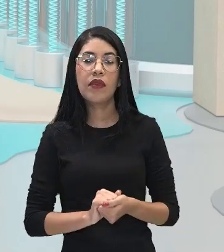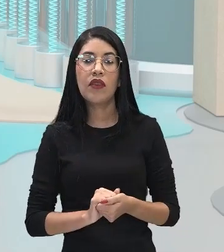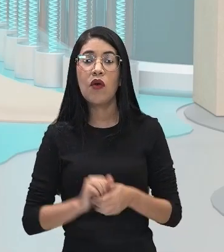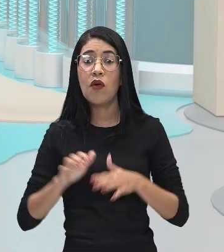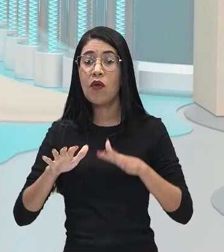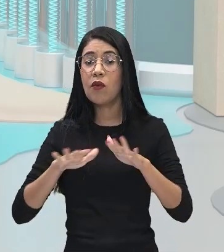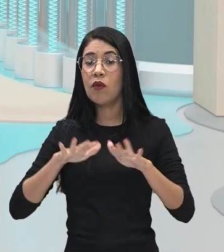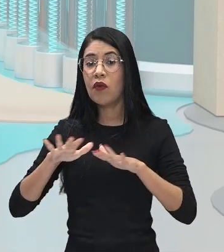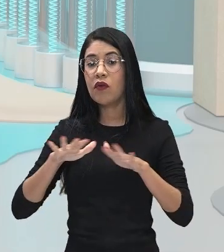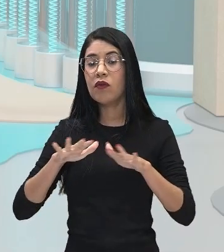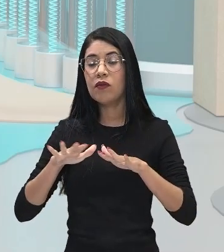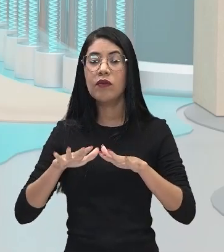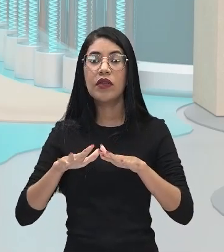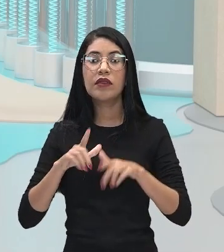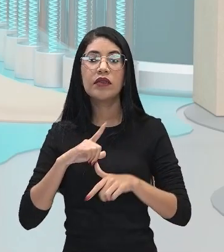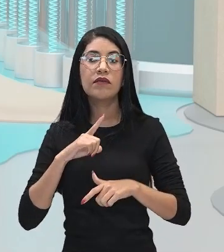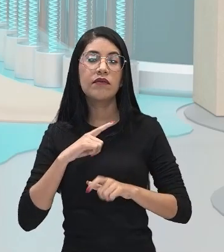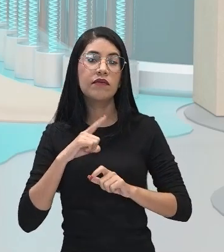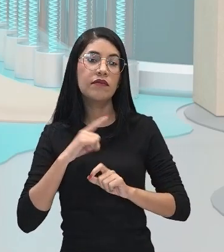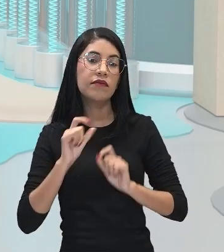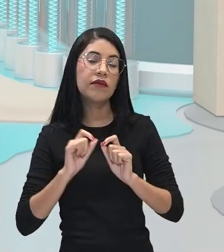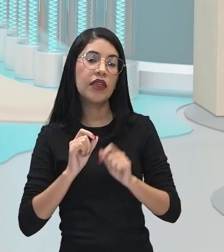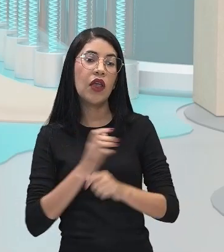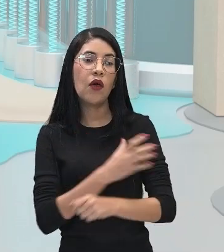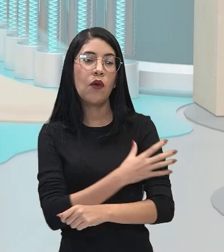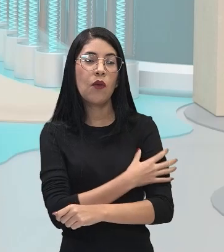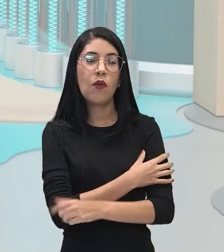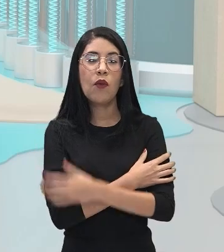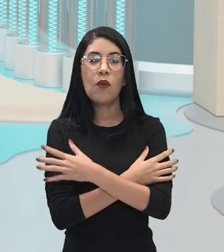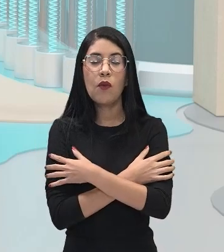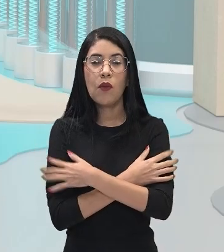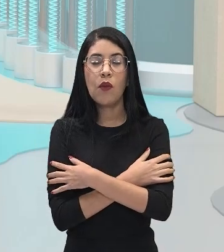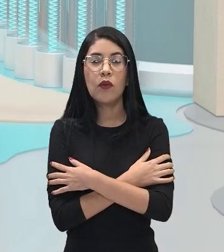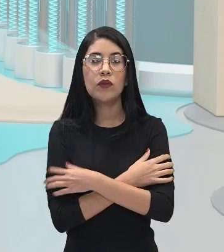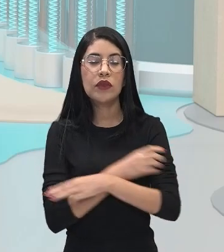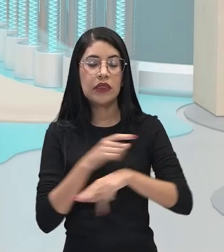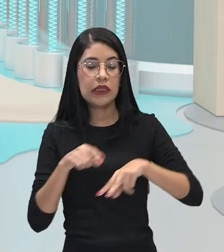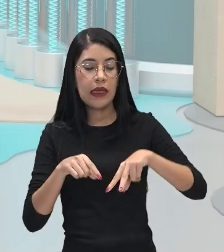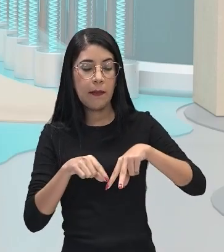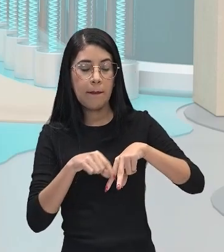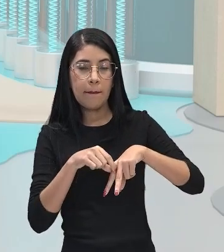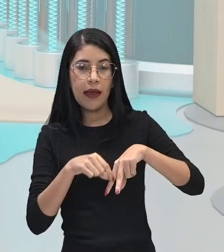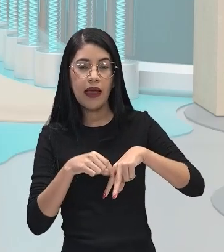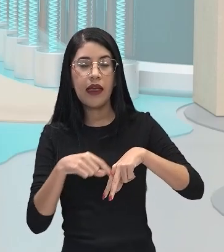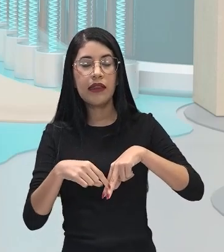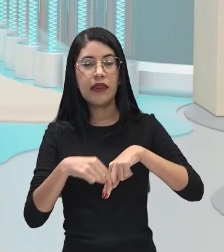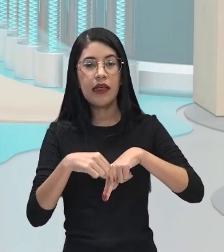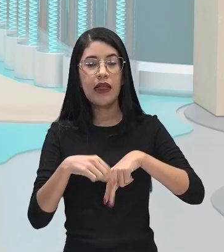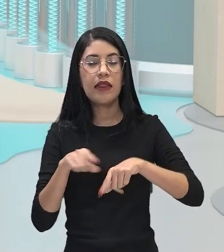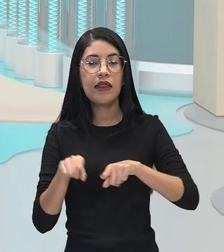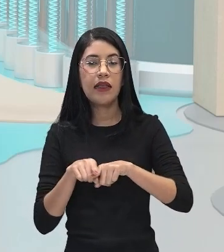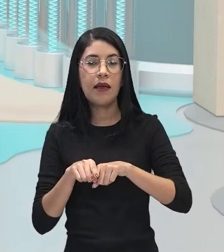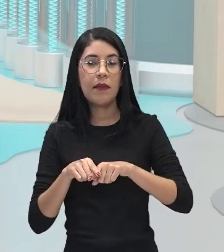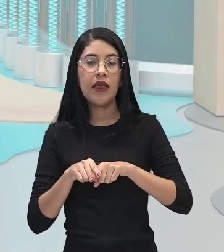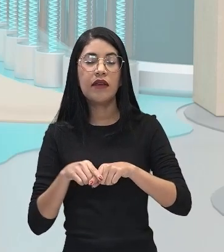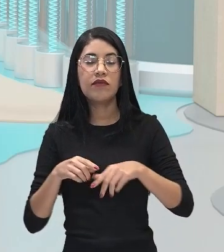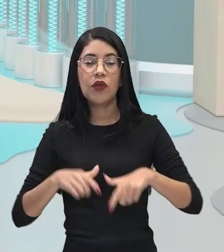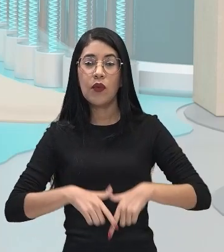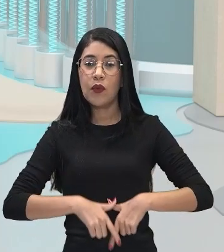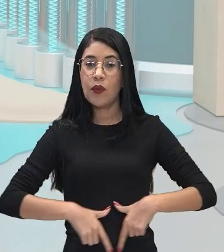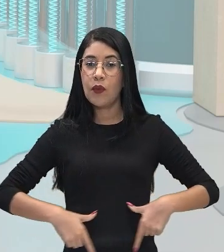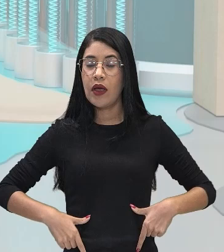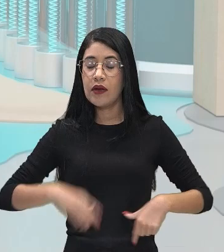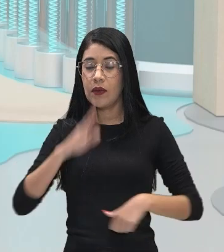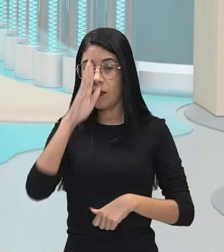que atuam nos músculos da parte inferior da coluna, ou seja, aqui na parte do